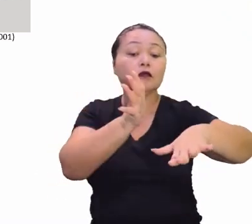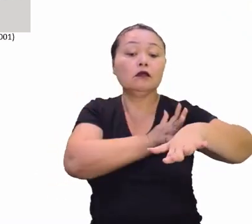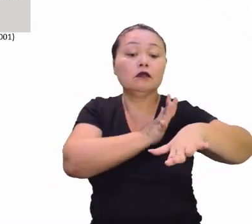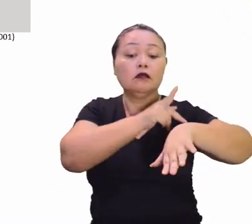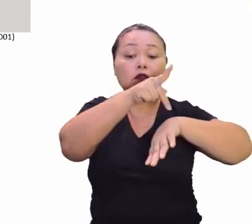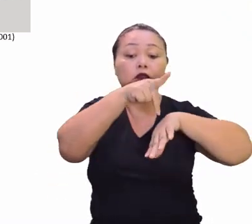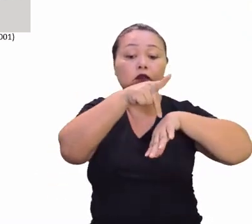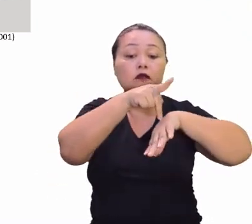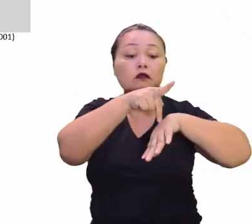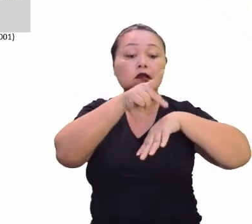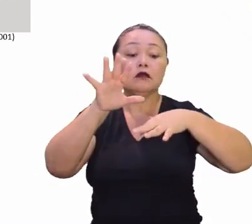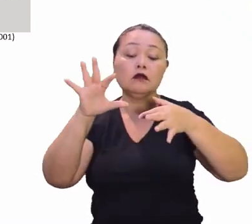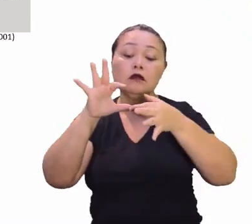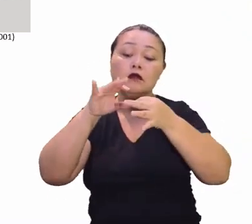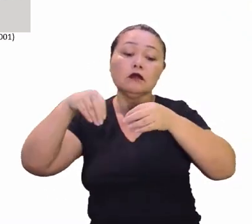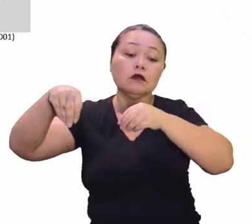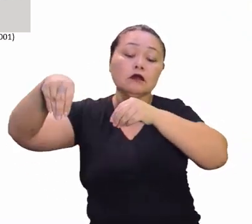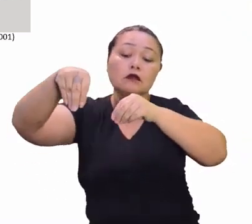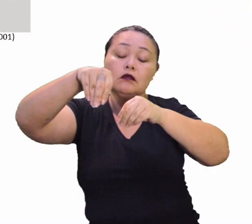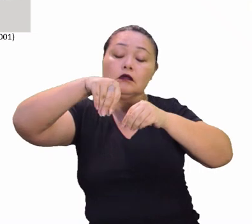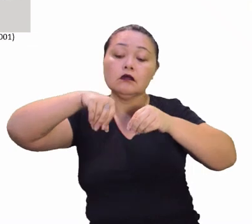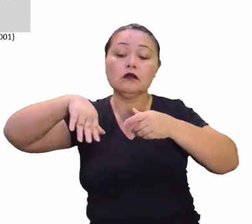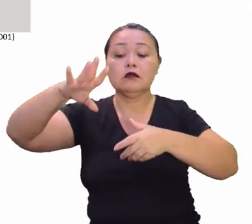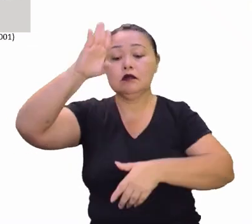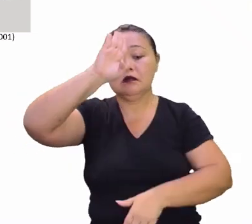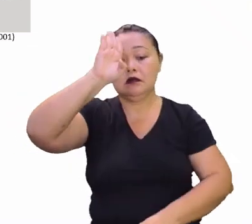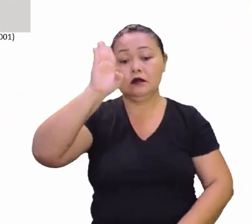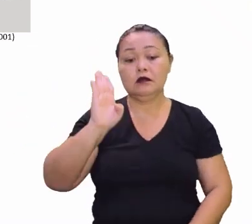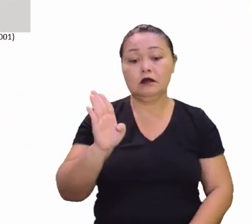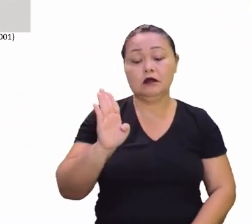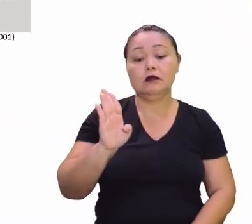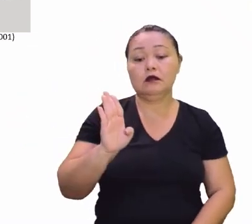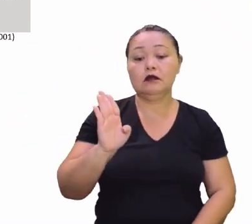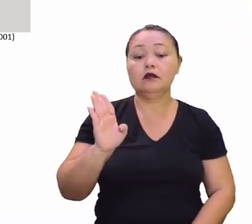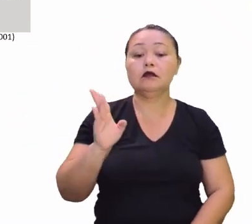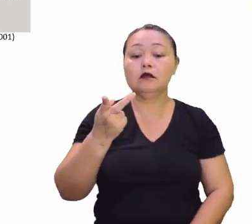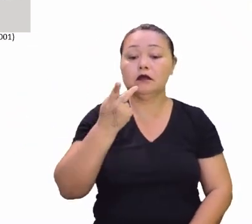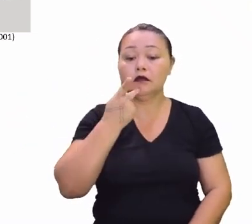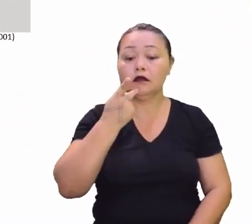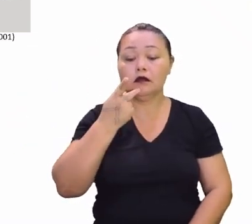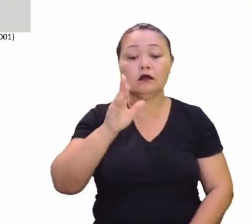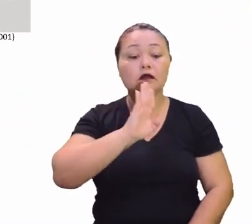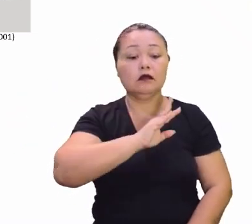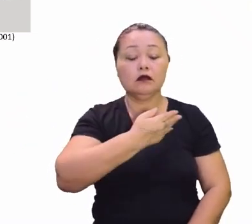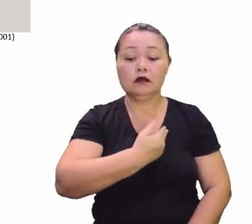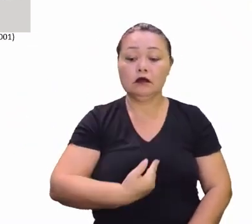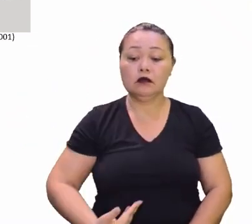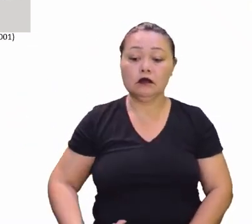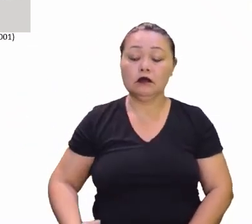rica região do país com o resto do território nacional, disse na